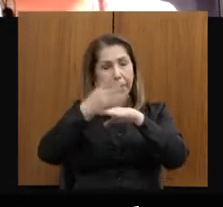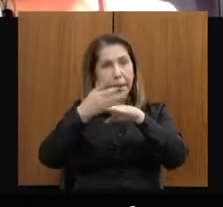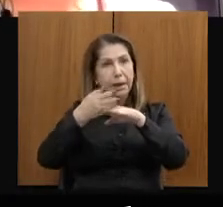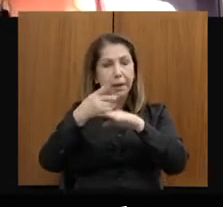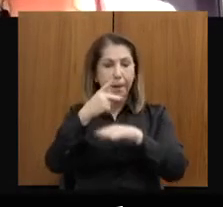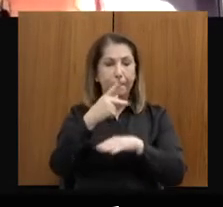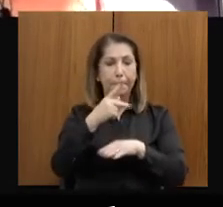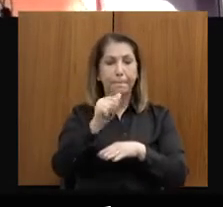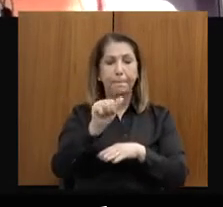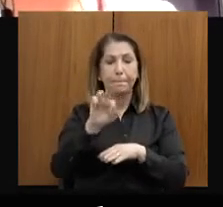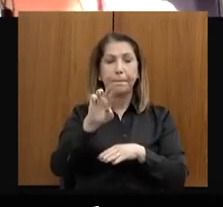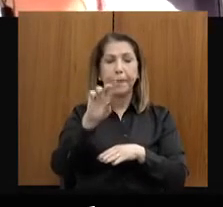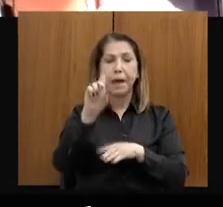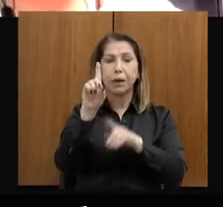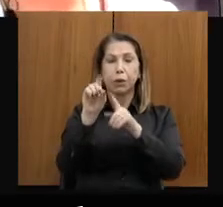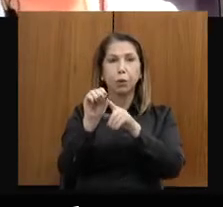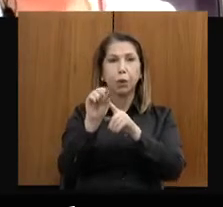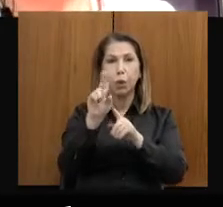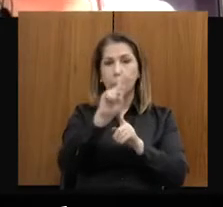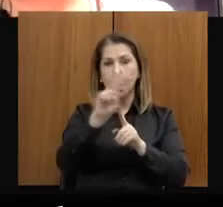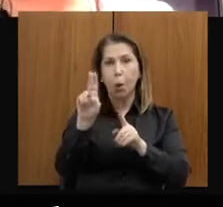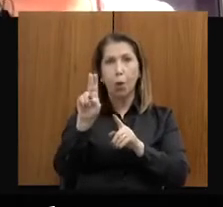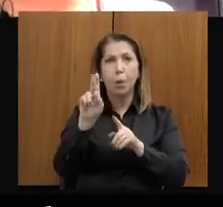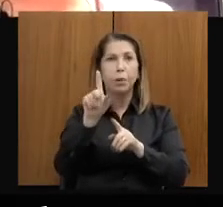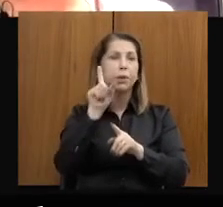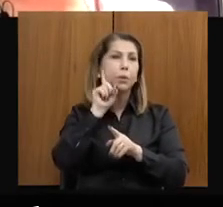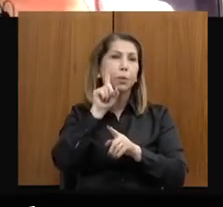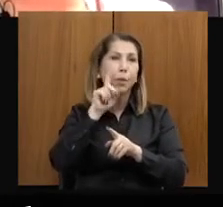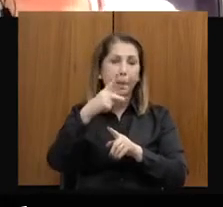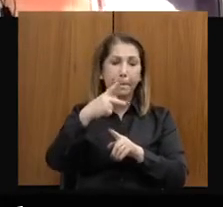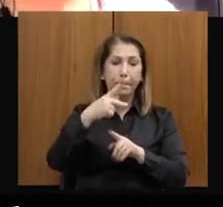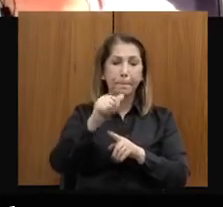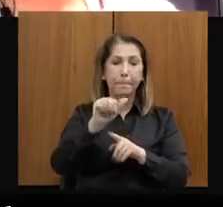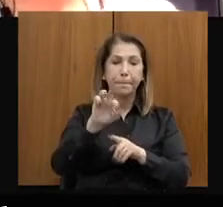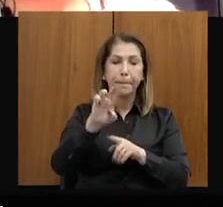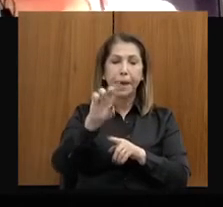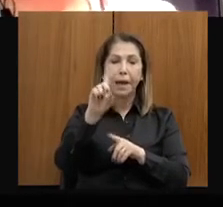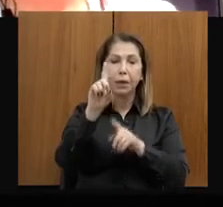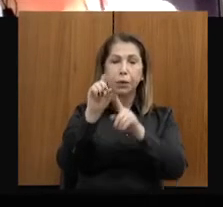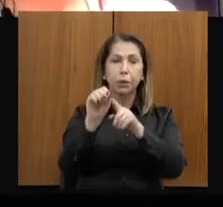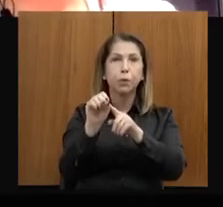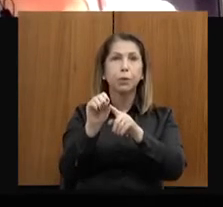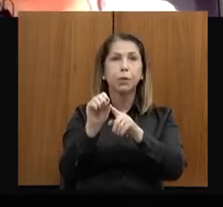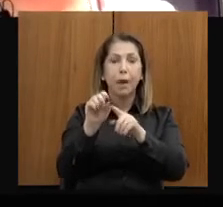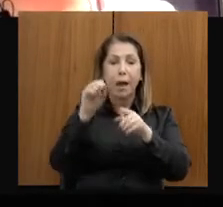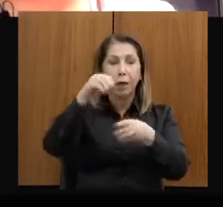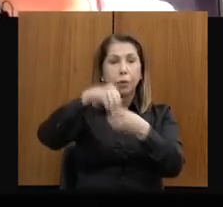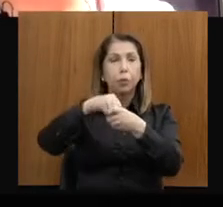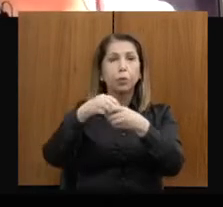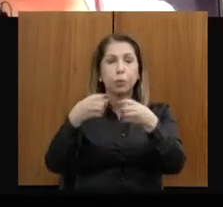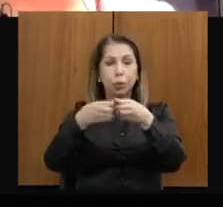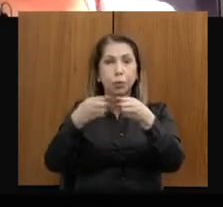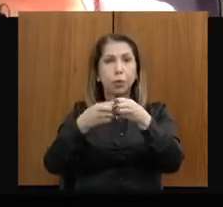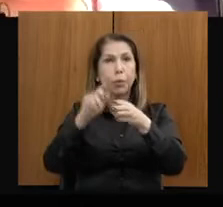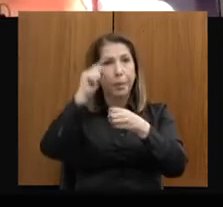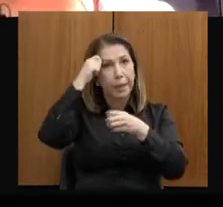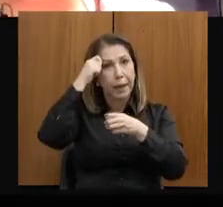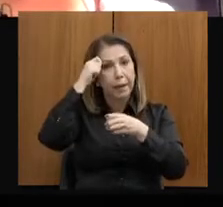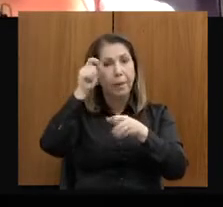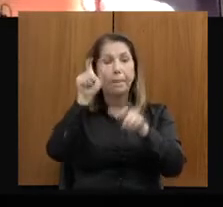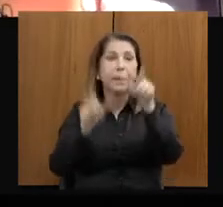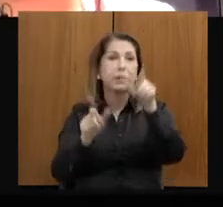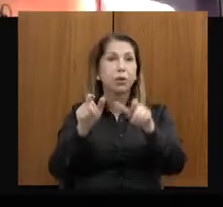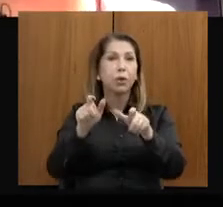pardos infelizmente naquela época já se usavam o termo e dentre esses pretos provavelmente muitos africanos